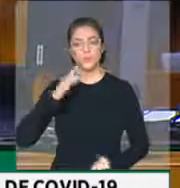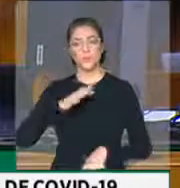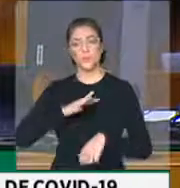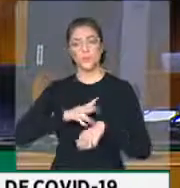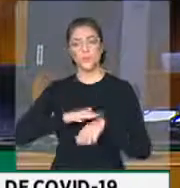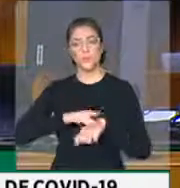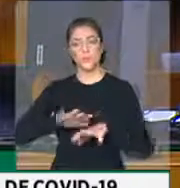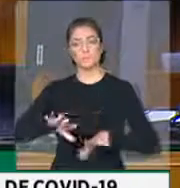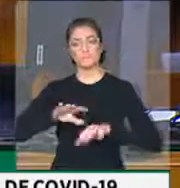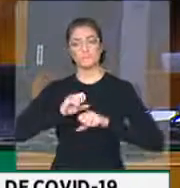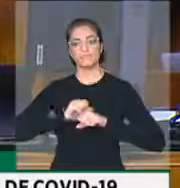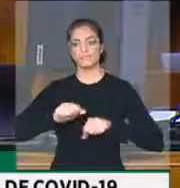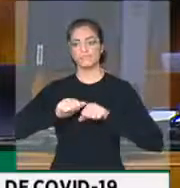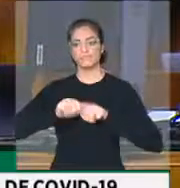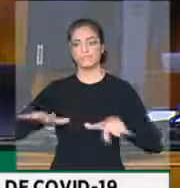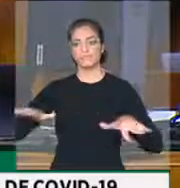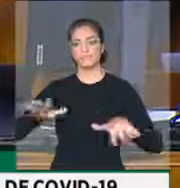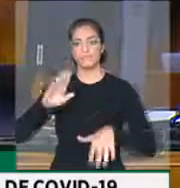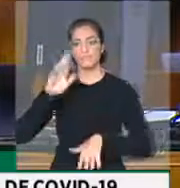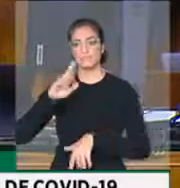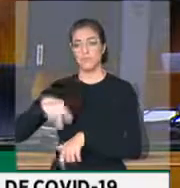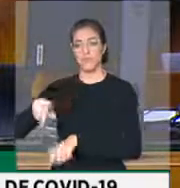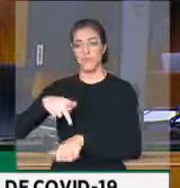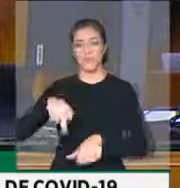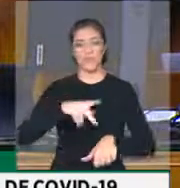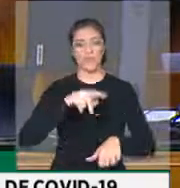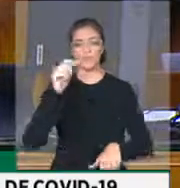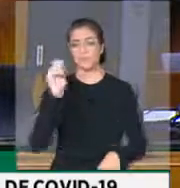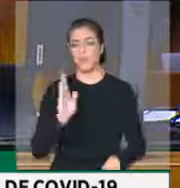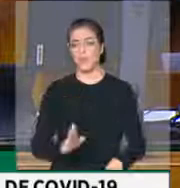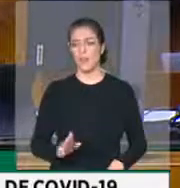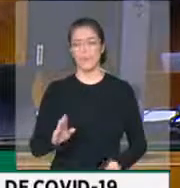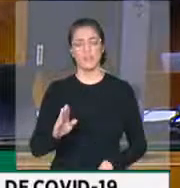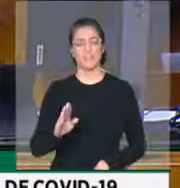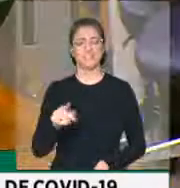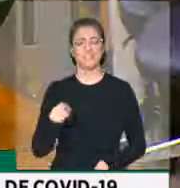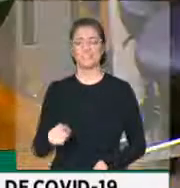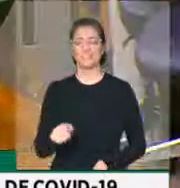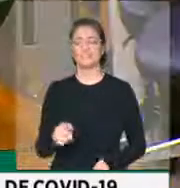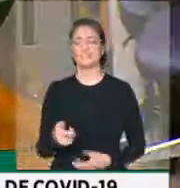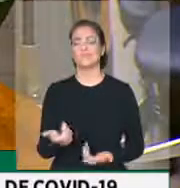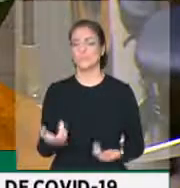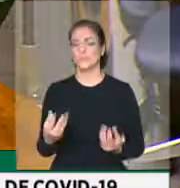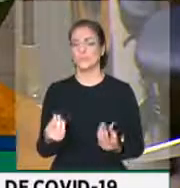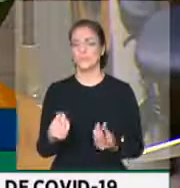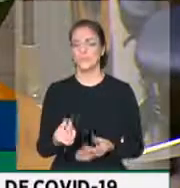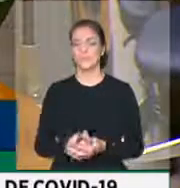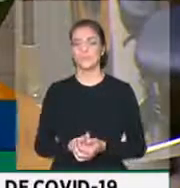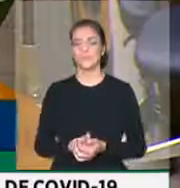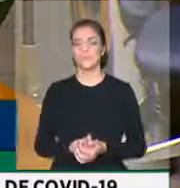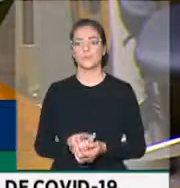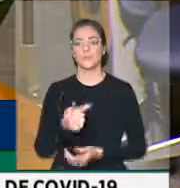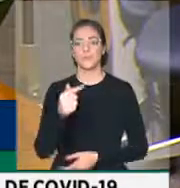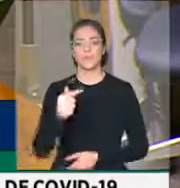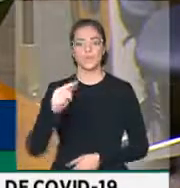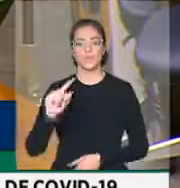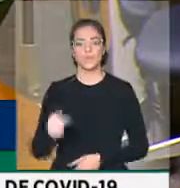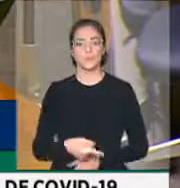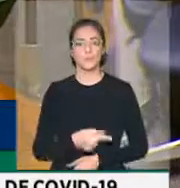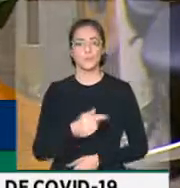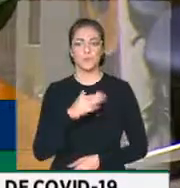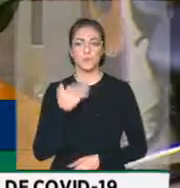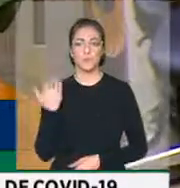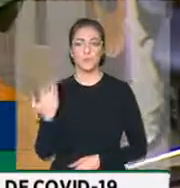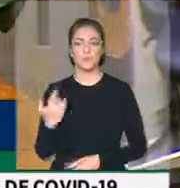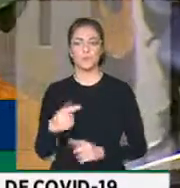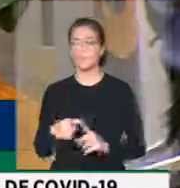transmissão entre todos os países estudados. São 7.100 mortes num país que não tem